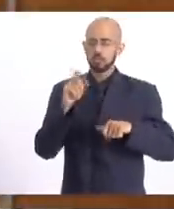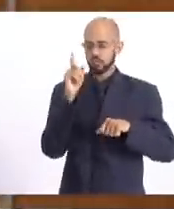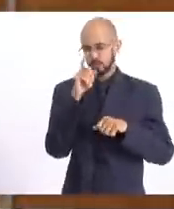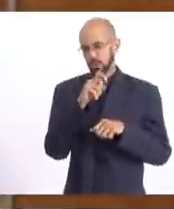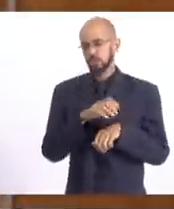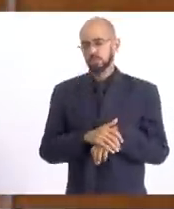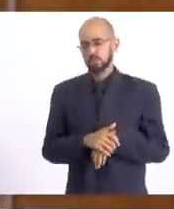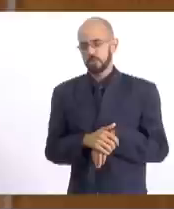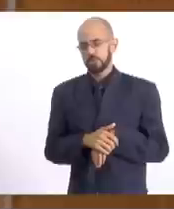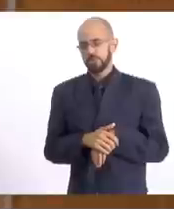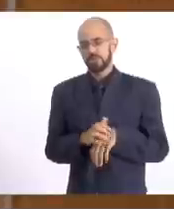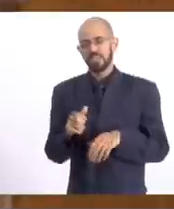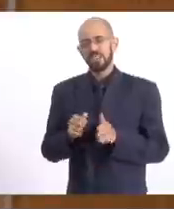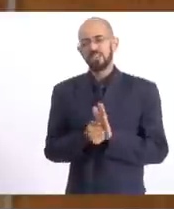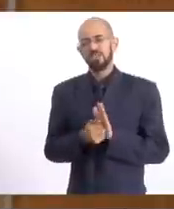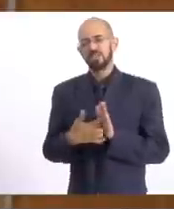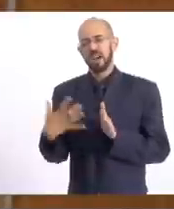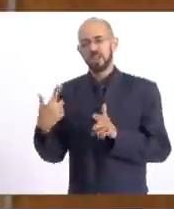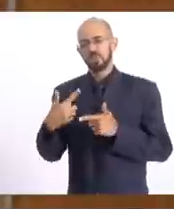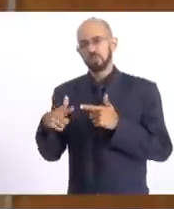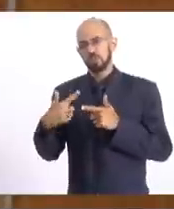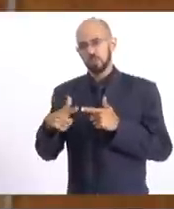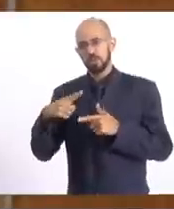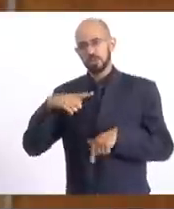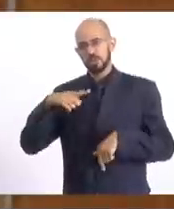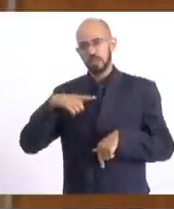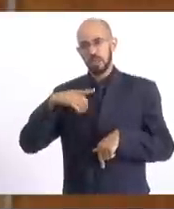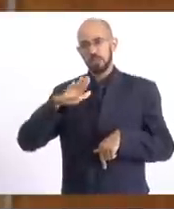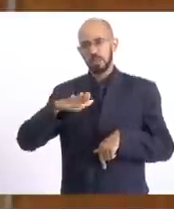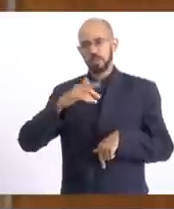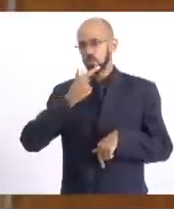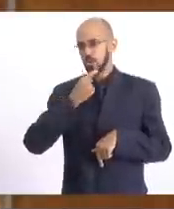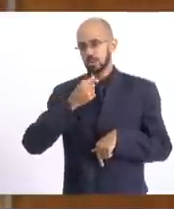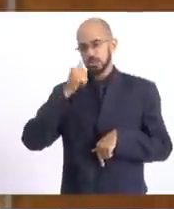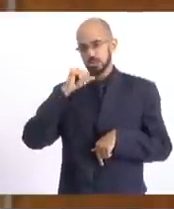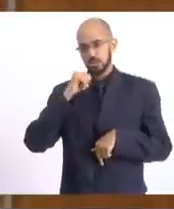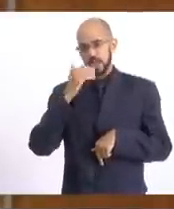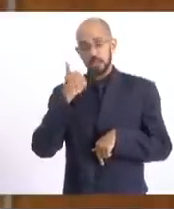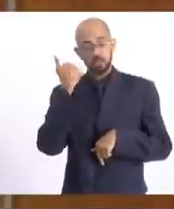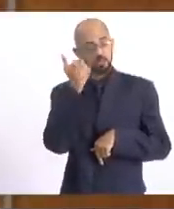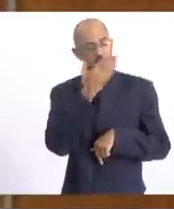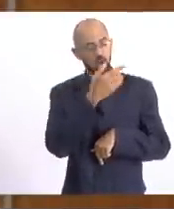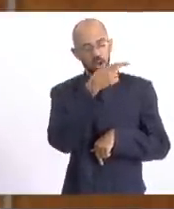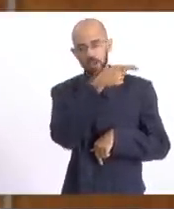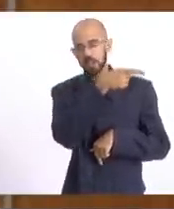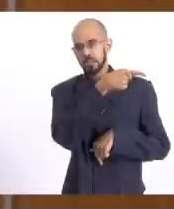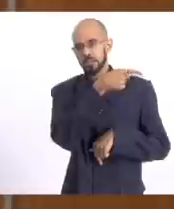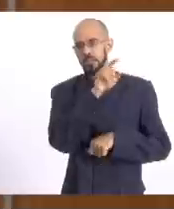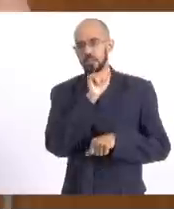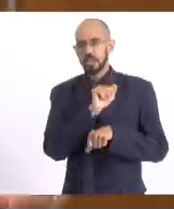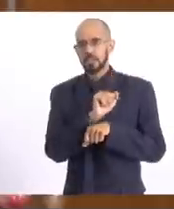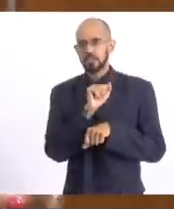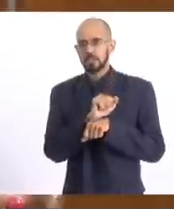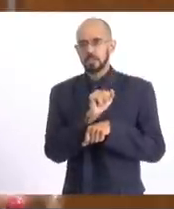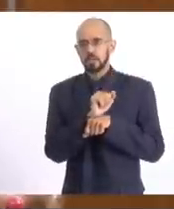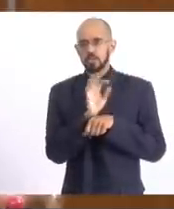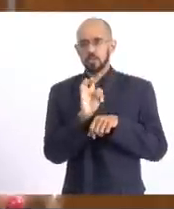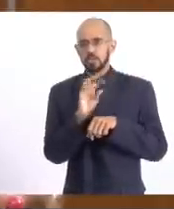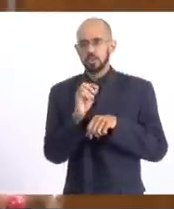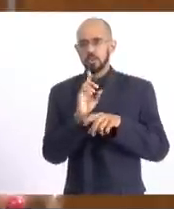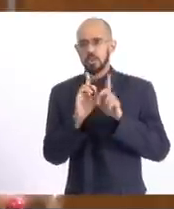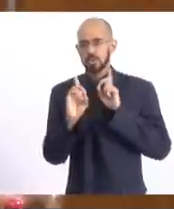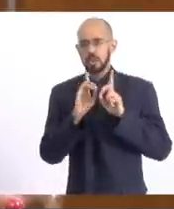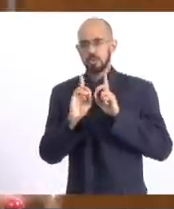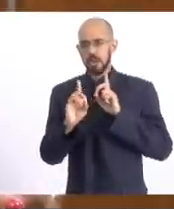diversos problemas, mas eu sei que tem homens e mulheres ali fora que está esperando que todo esse debate aqui no